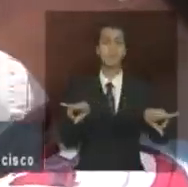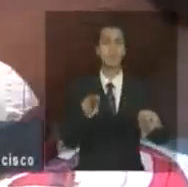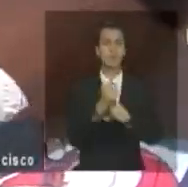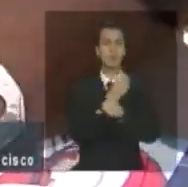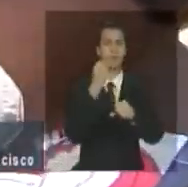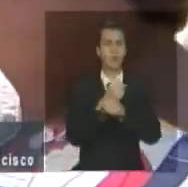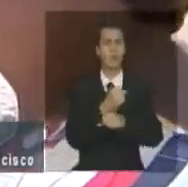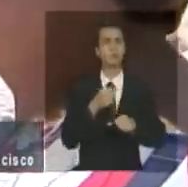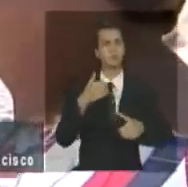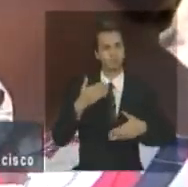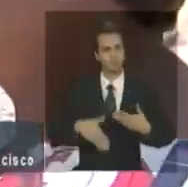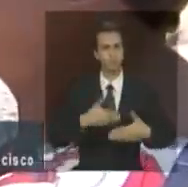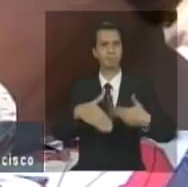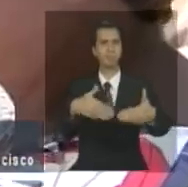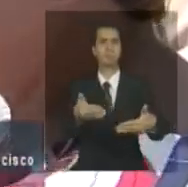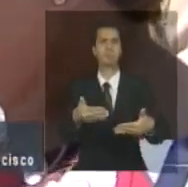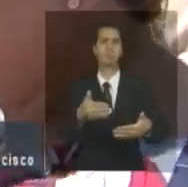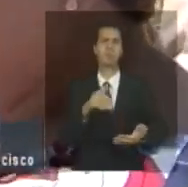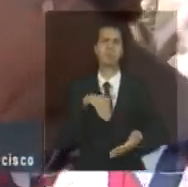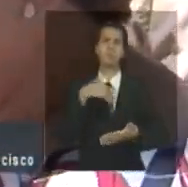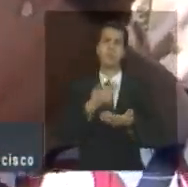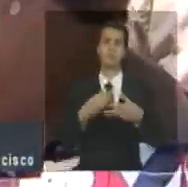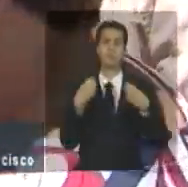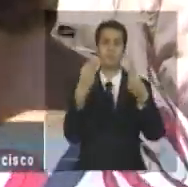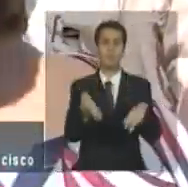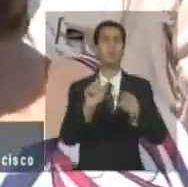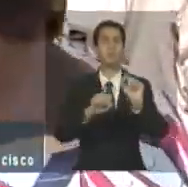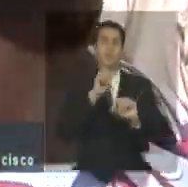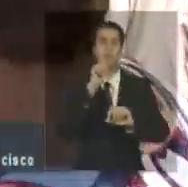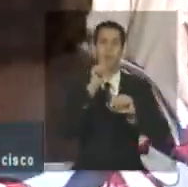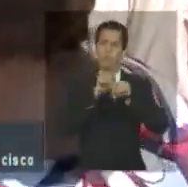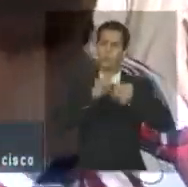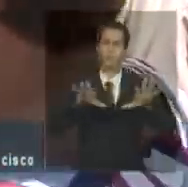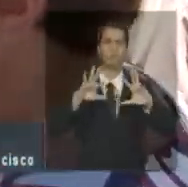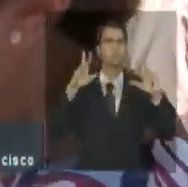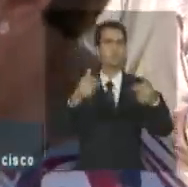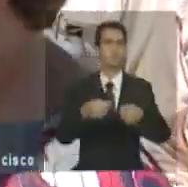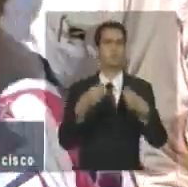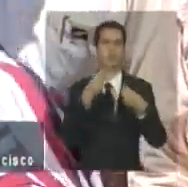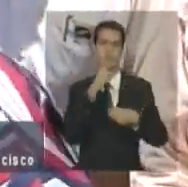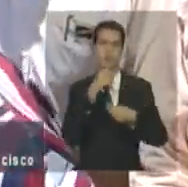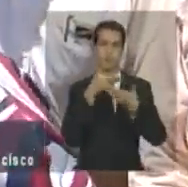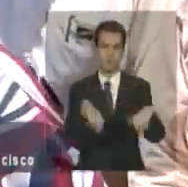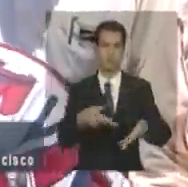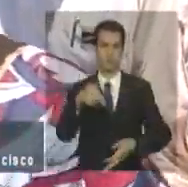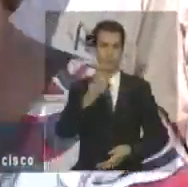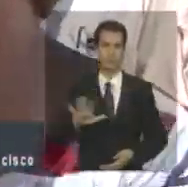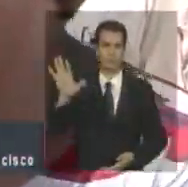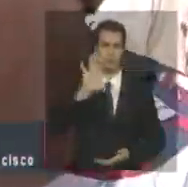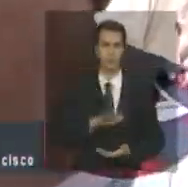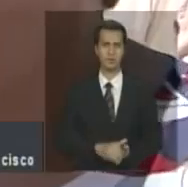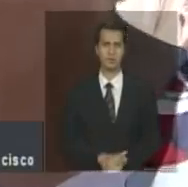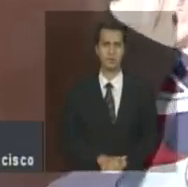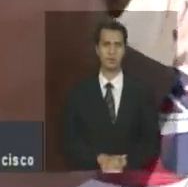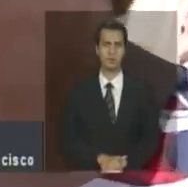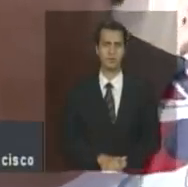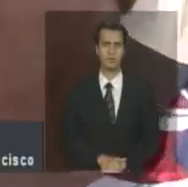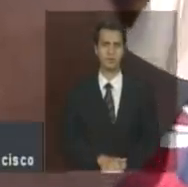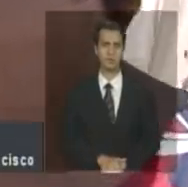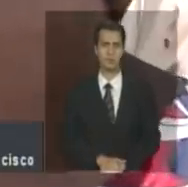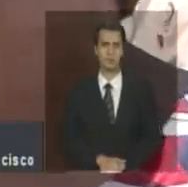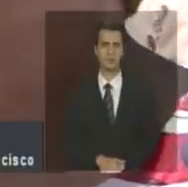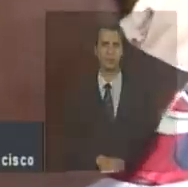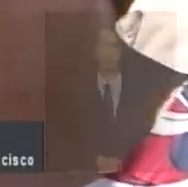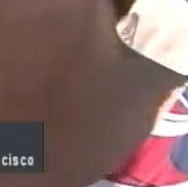nós temos o compromisso de entregar. É água para todos, é água para o Brasil, é água para o Nordeste. Recursos e projetos estão assegurados, novos